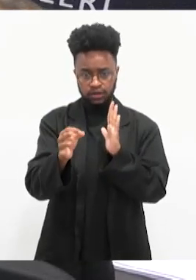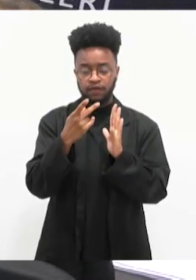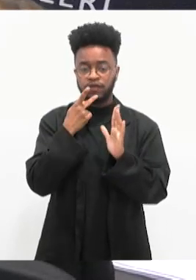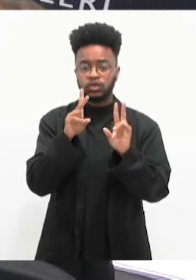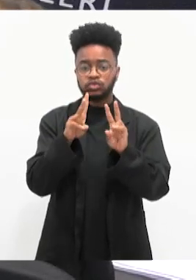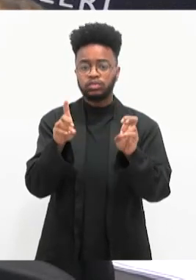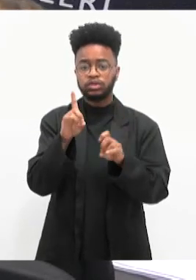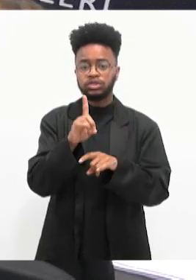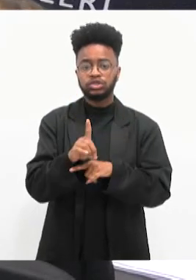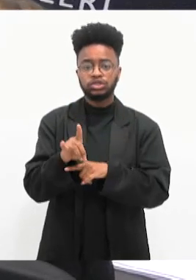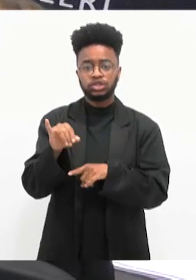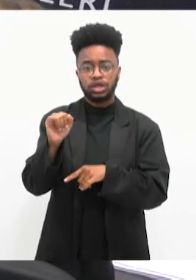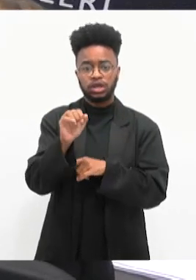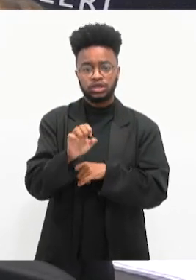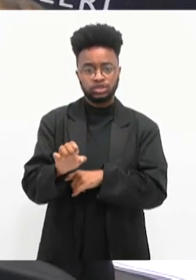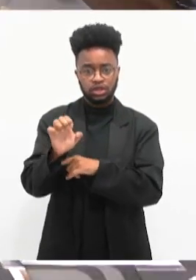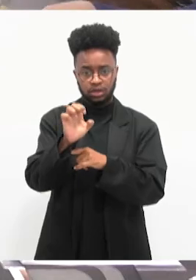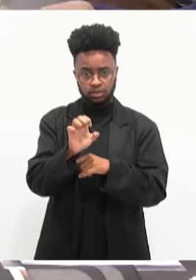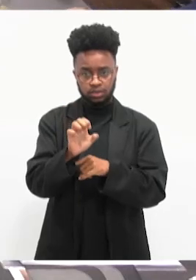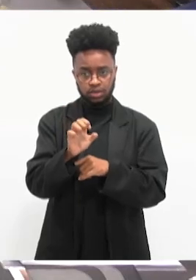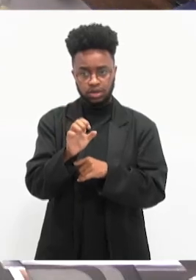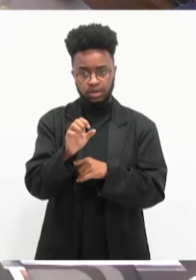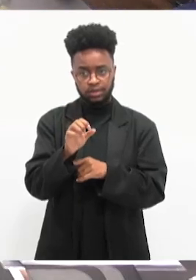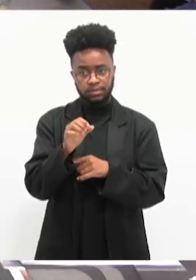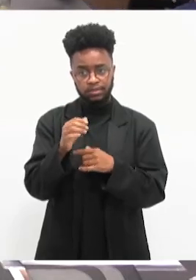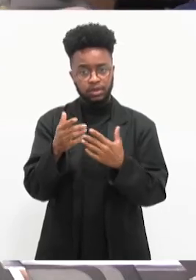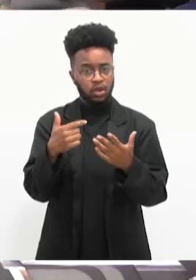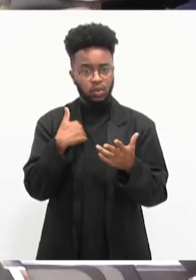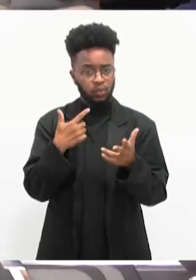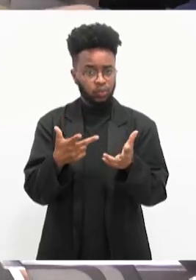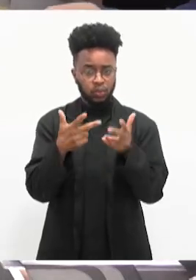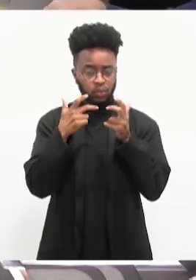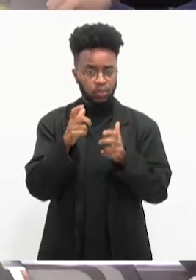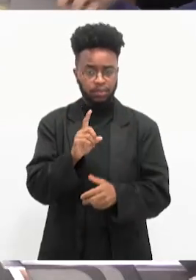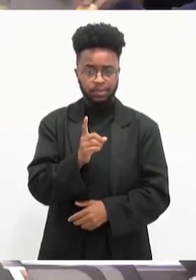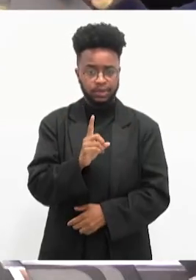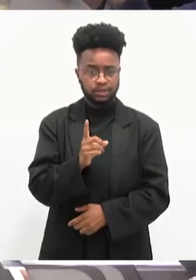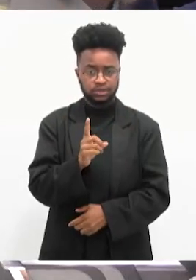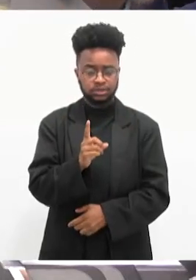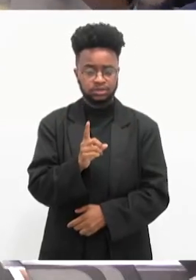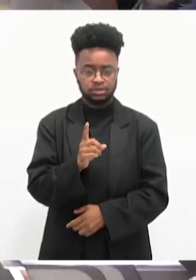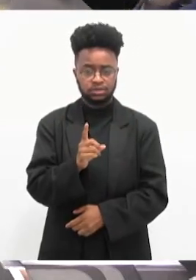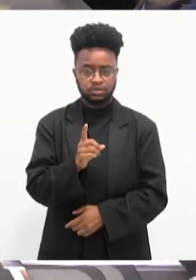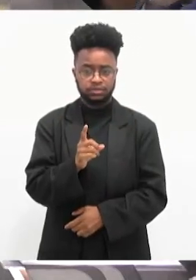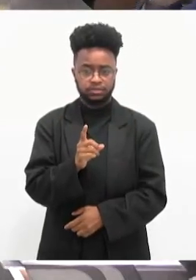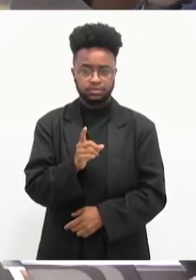Estadual do Beach Tênis. Eu, com toda a vênia, deputado, eu não percebi aqui uma... Apesar de ser